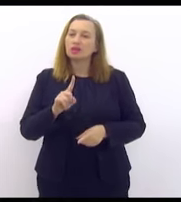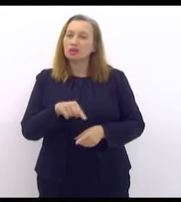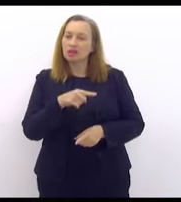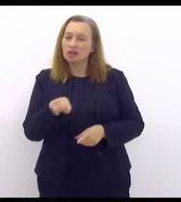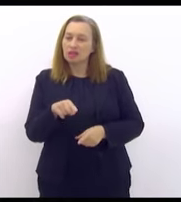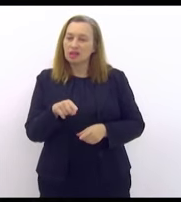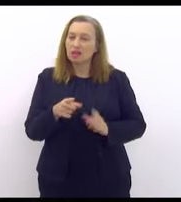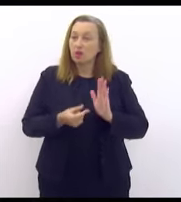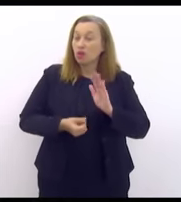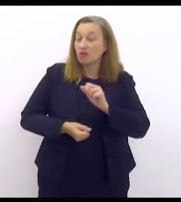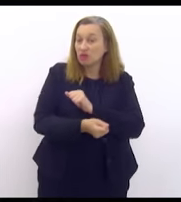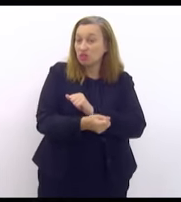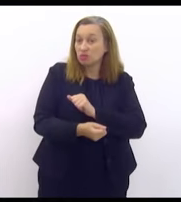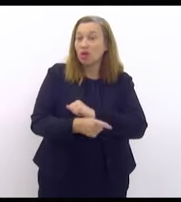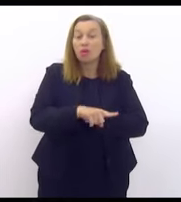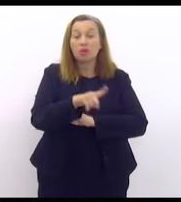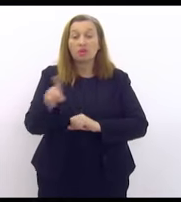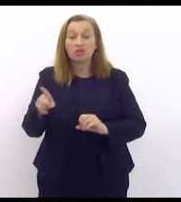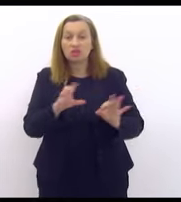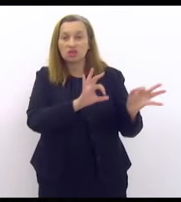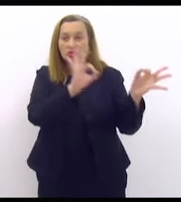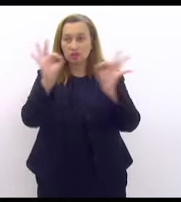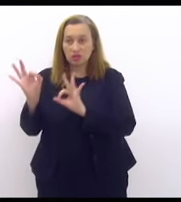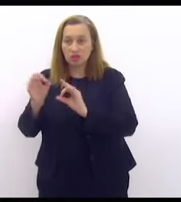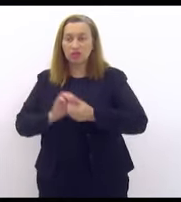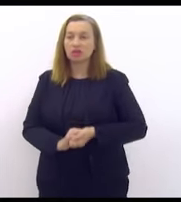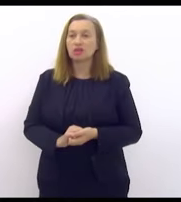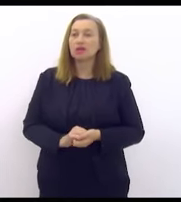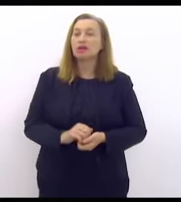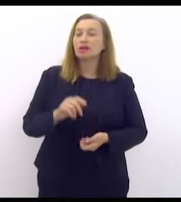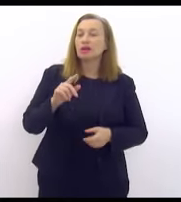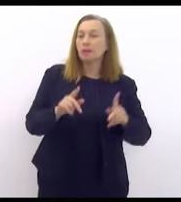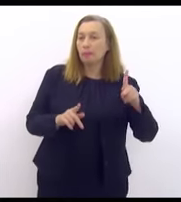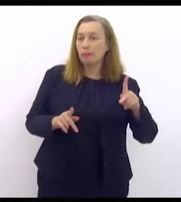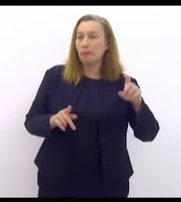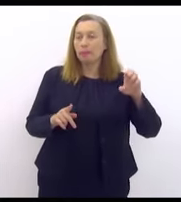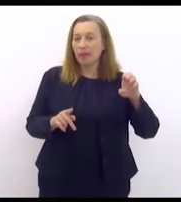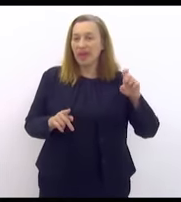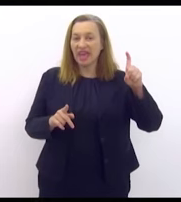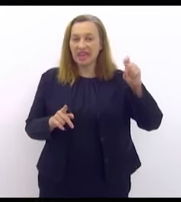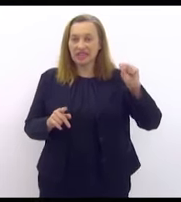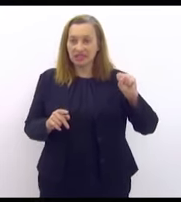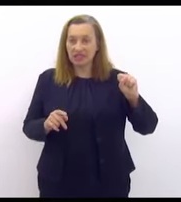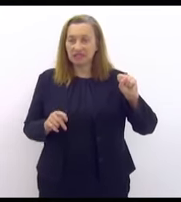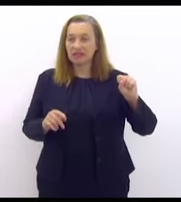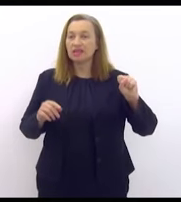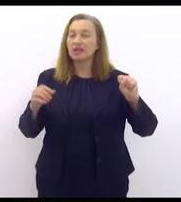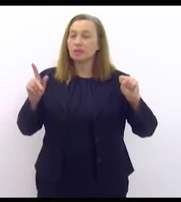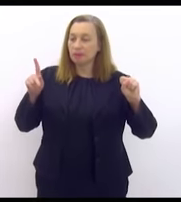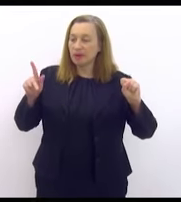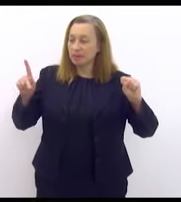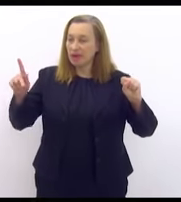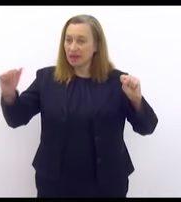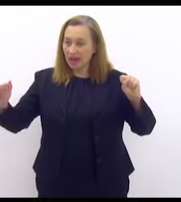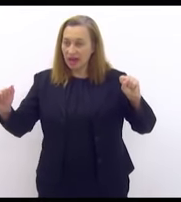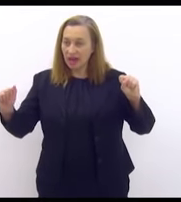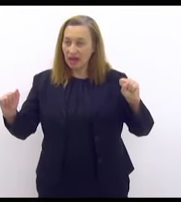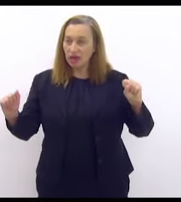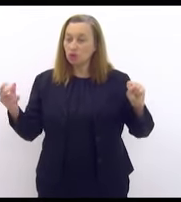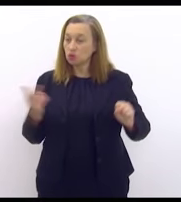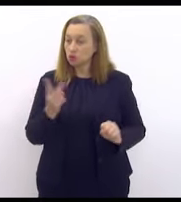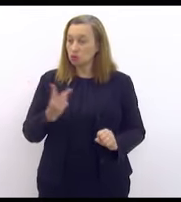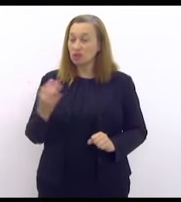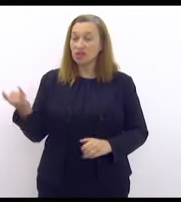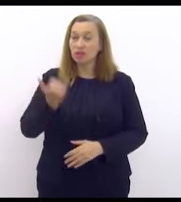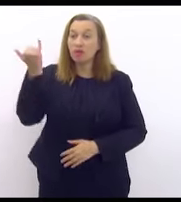investimentos. Então, para você que está nos assistindo, o PEDES é importante, o PPA também é. Mas a partir do momento que ano que vem nós temos